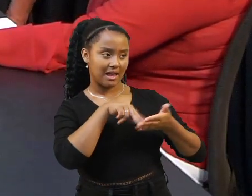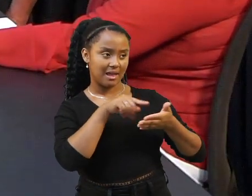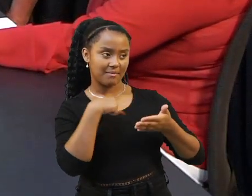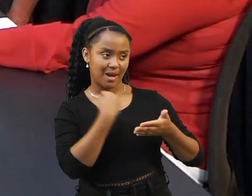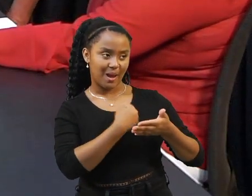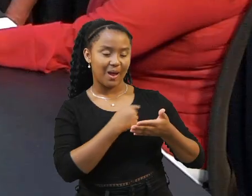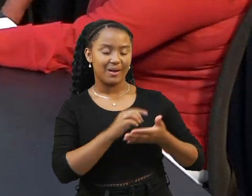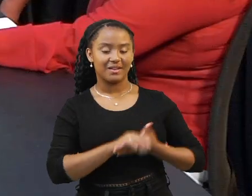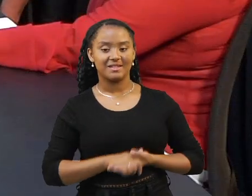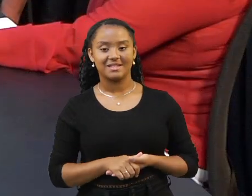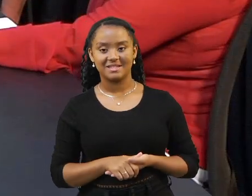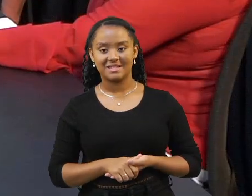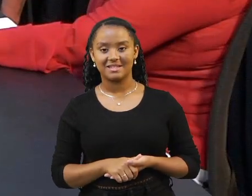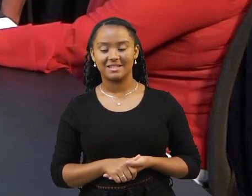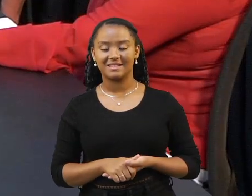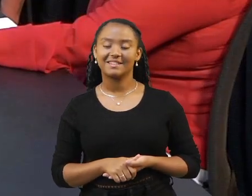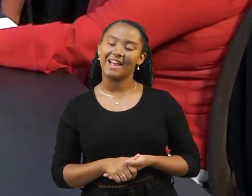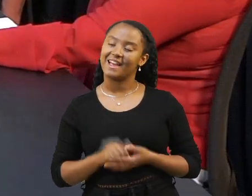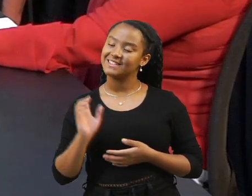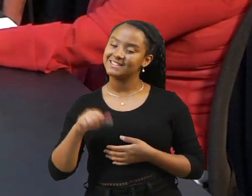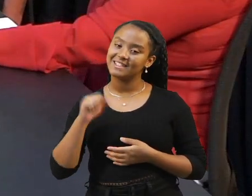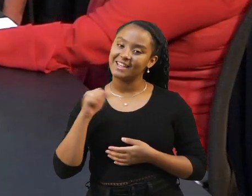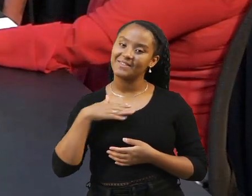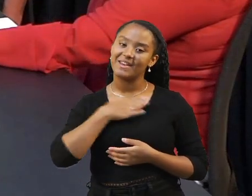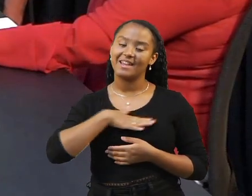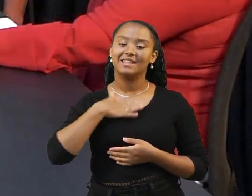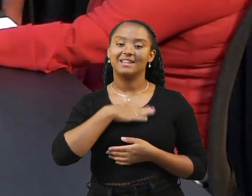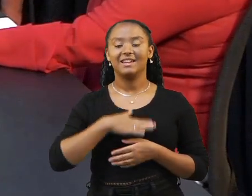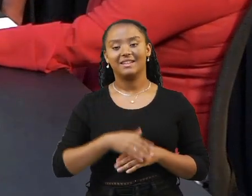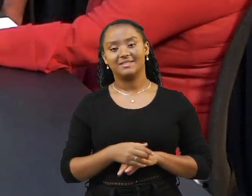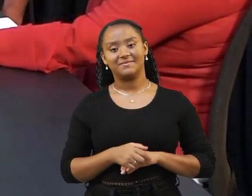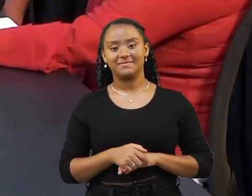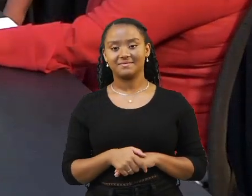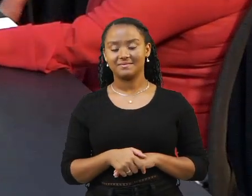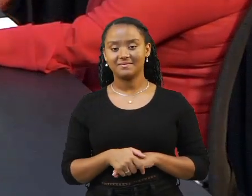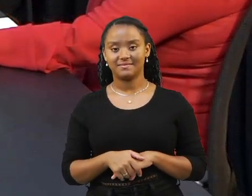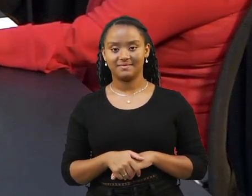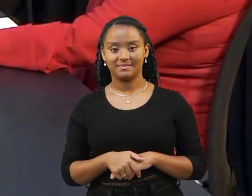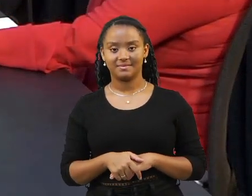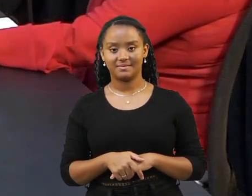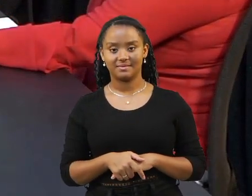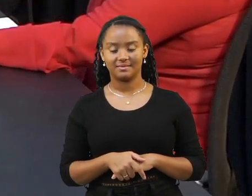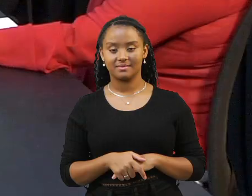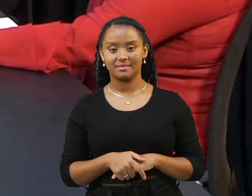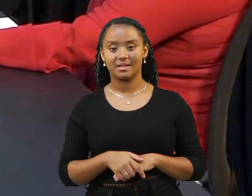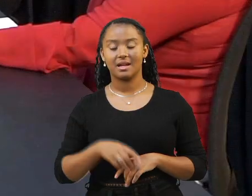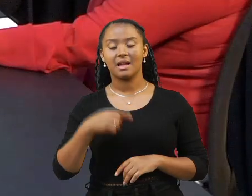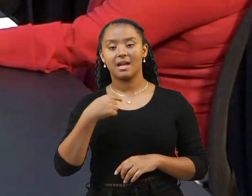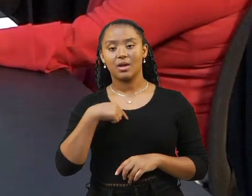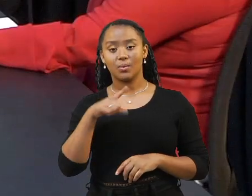ler alguma coisa para nós, por favor? Com prazer.